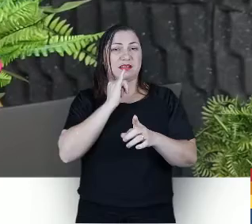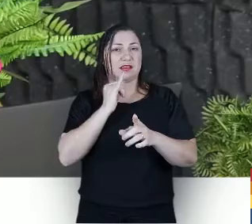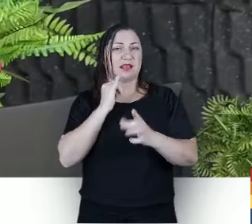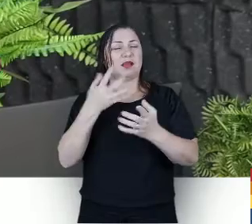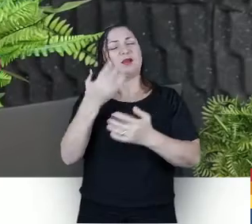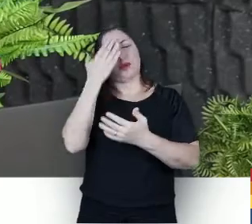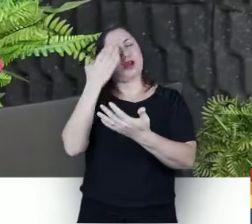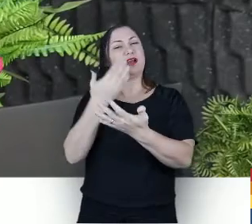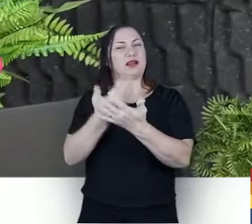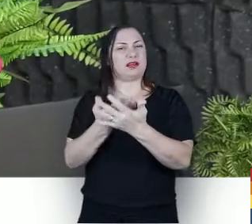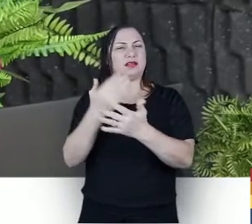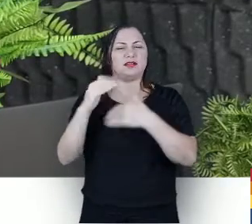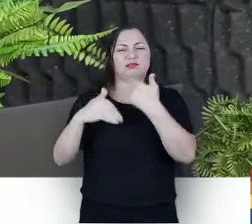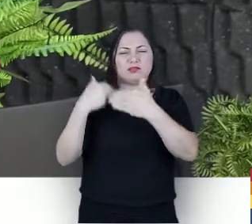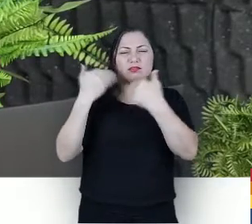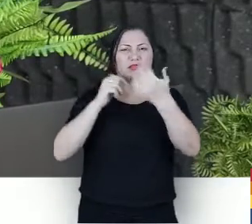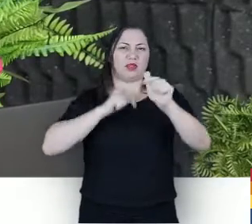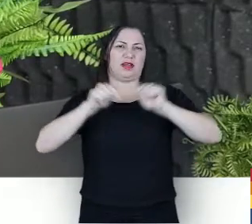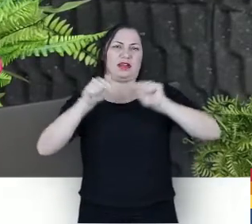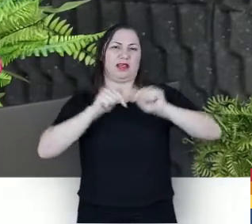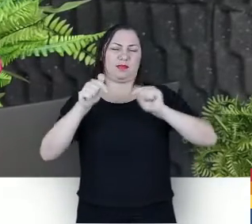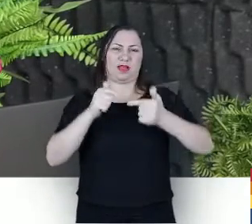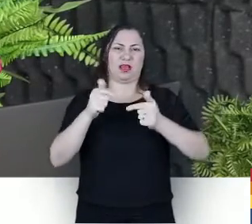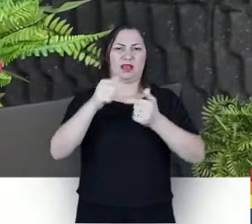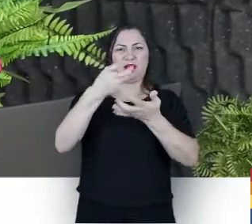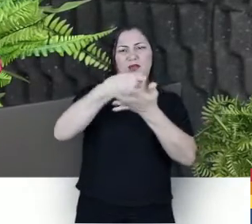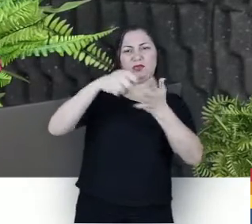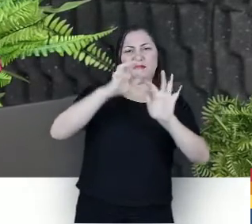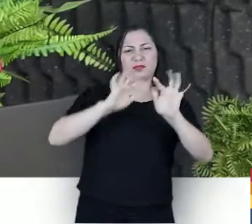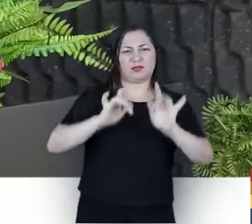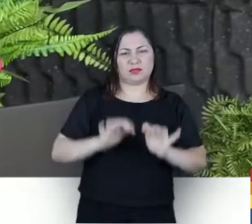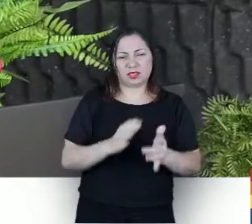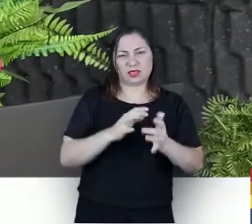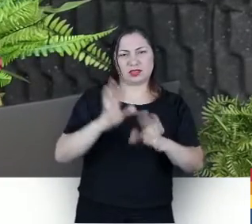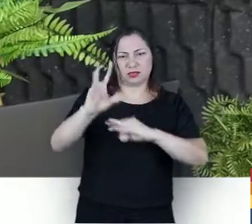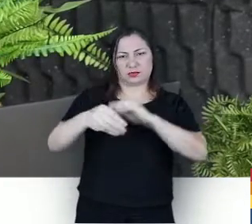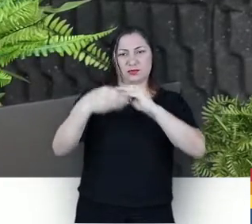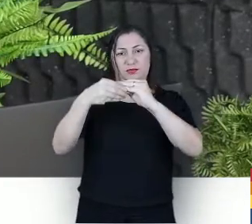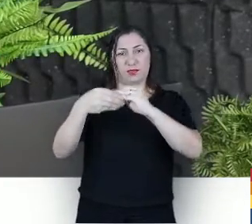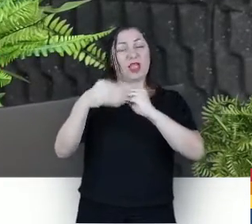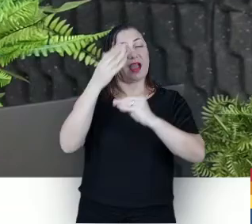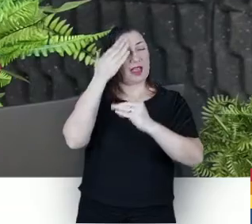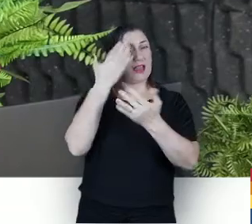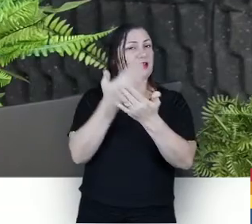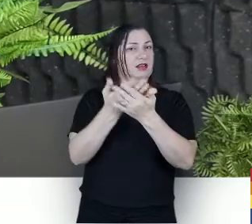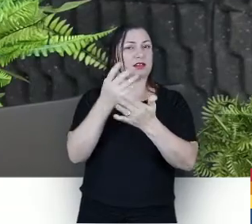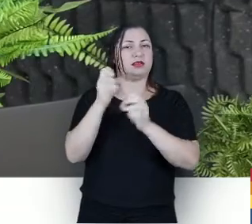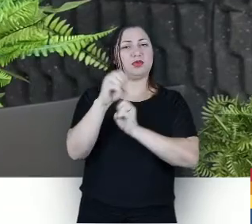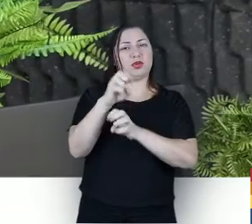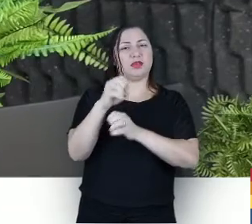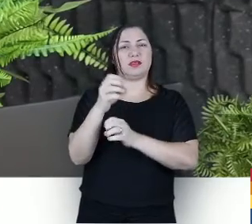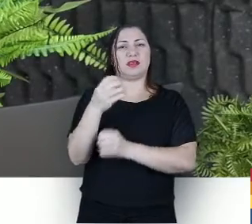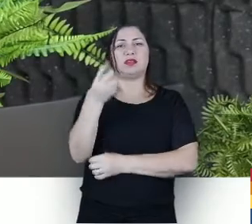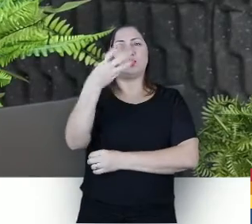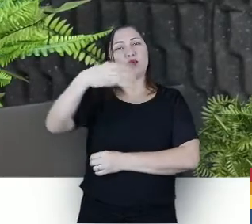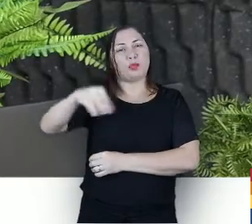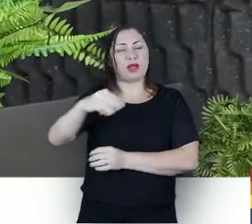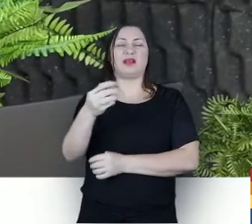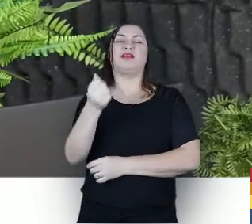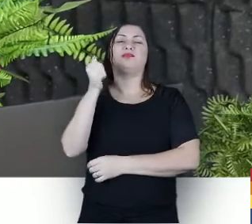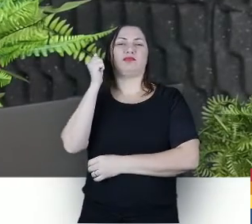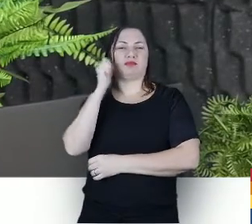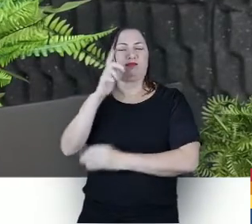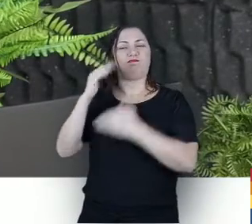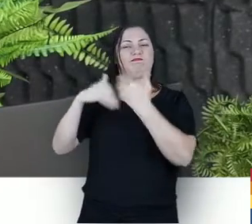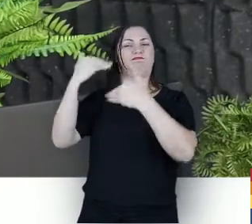dando certo. Claro que não é algo muito fácil, ela participou da escrita, então ela já está mais próxima de todo esse processo, mas a gente